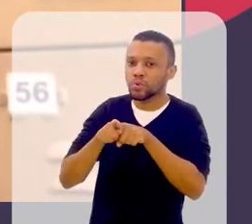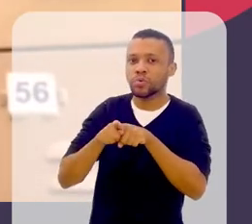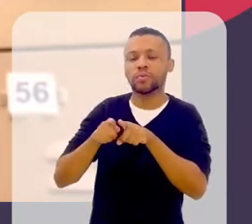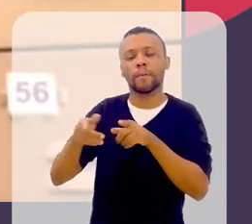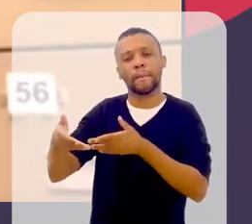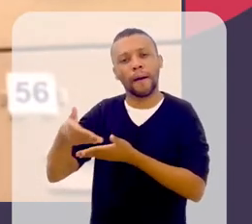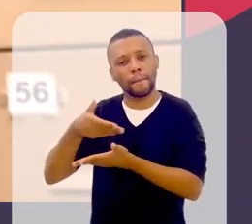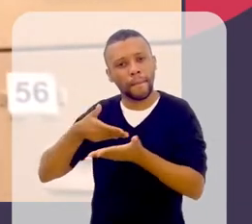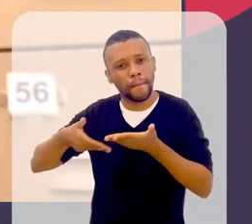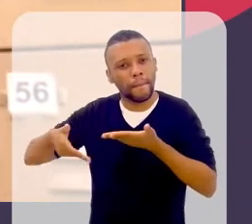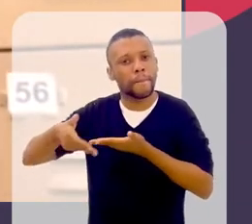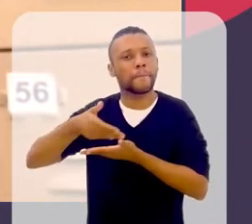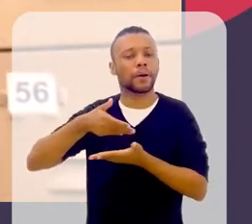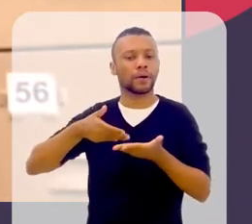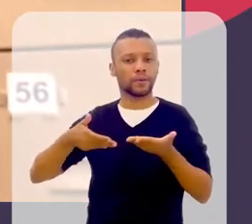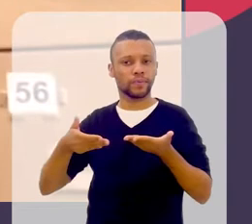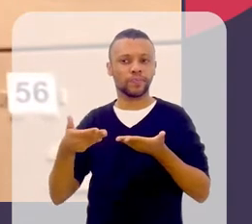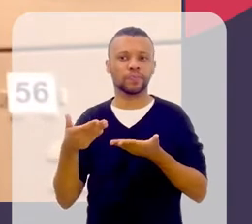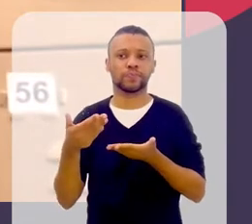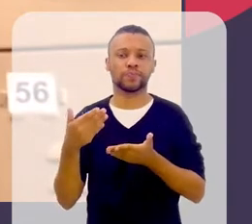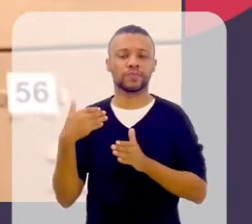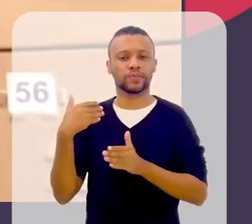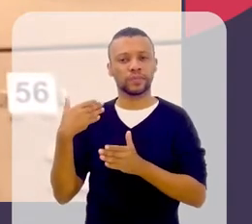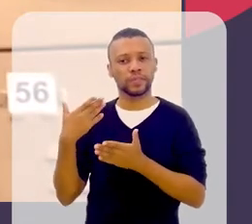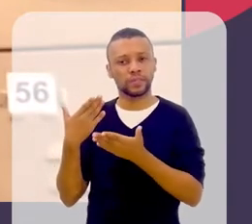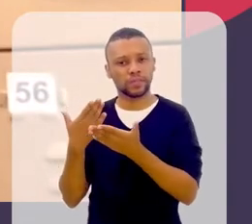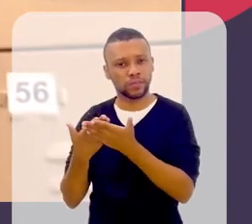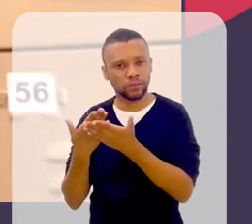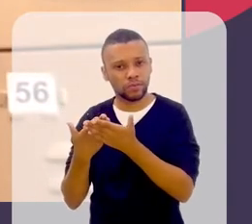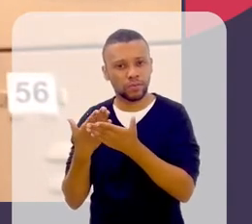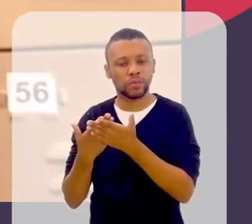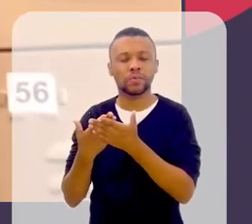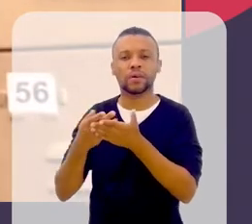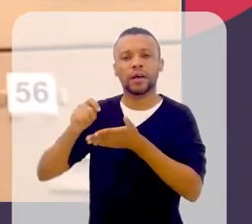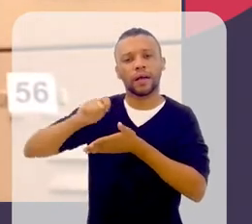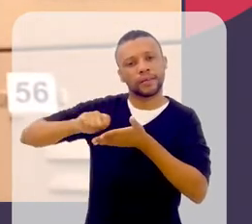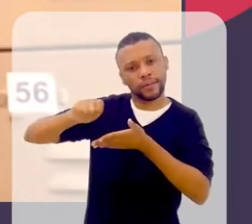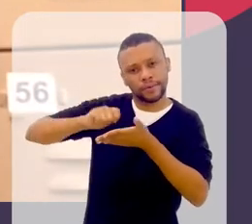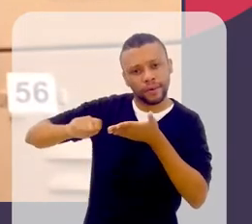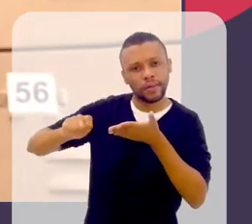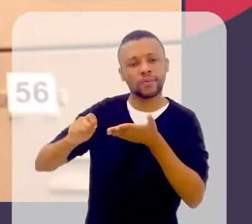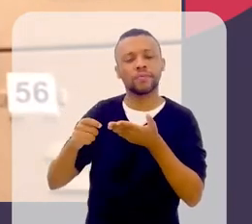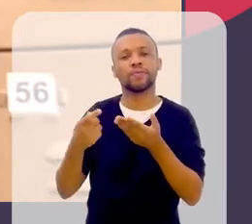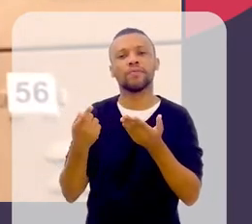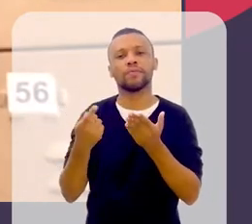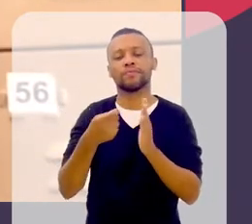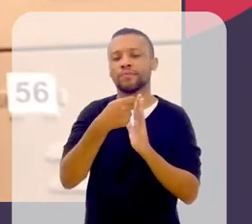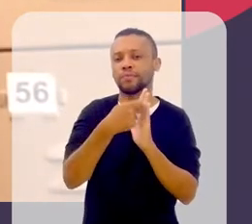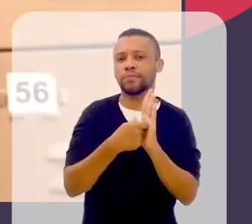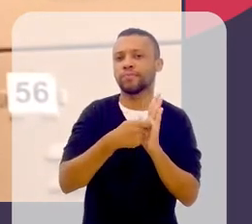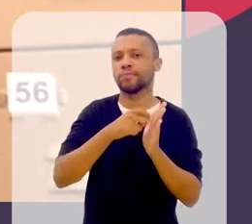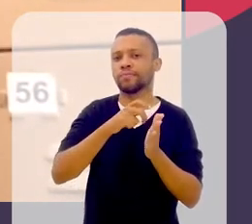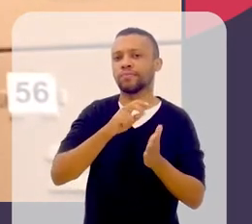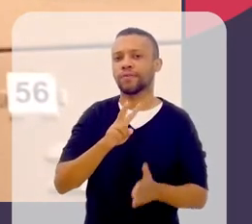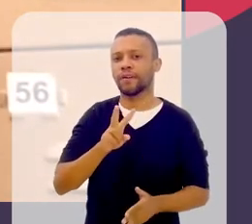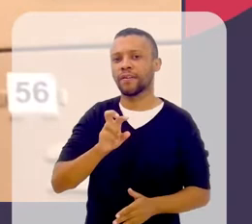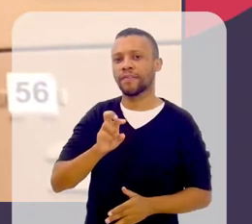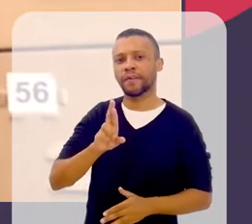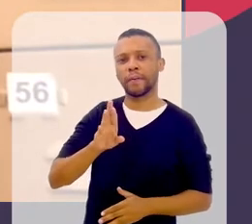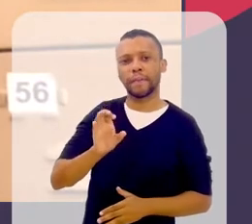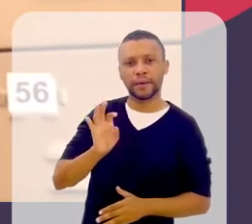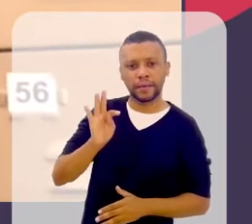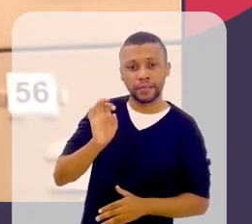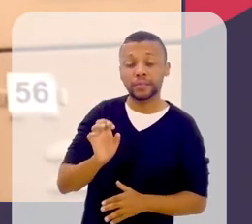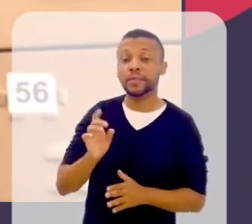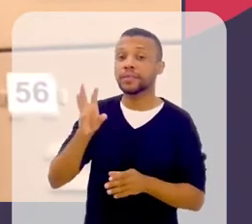junto com a Lina Shapiro, New Narrative, fazendo um verbete para a Floresta no site da Duke,